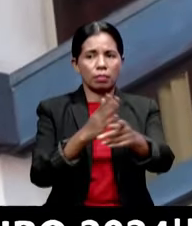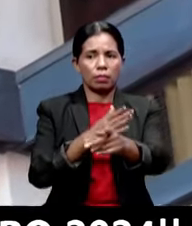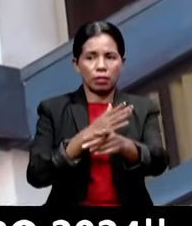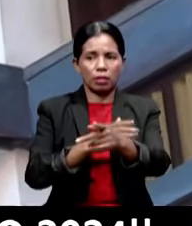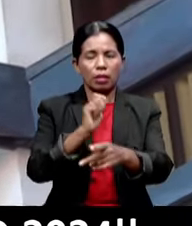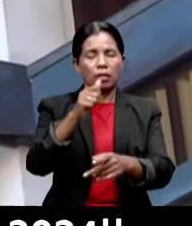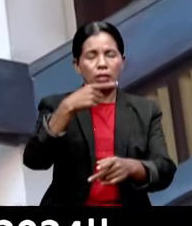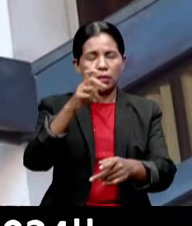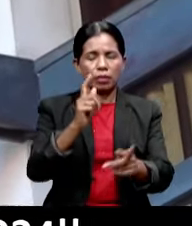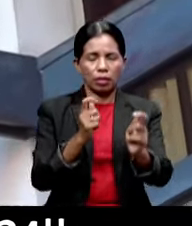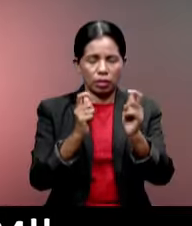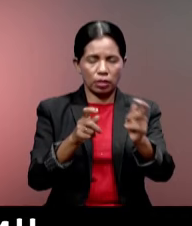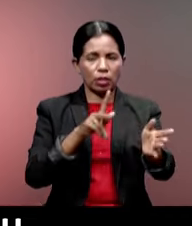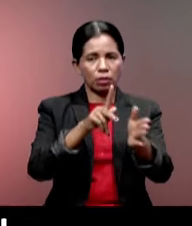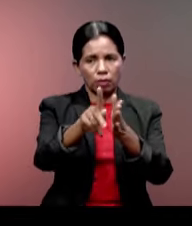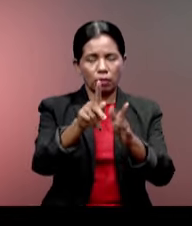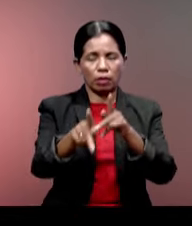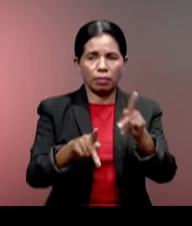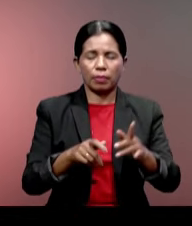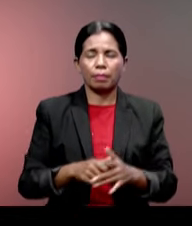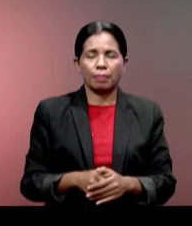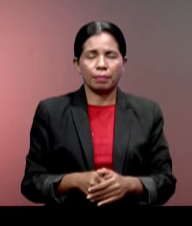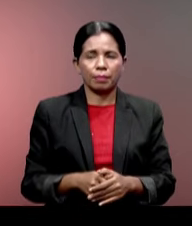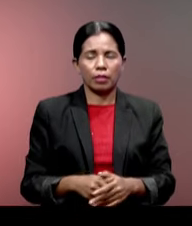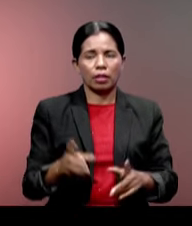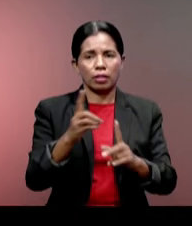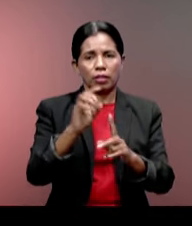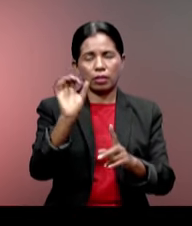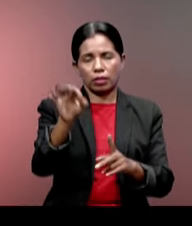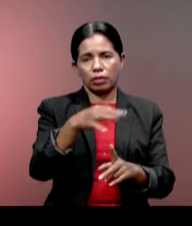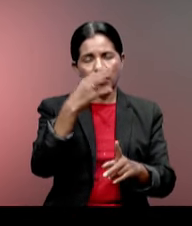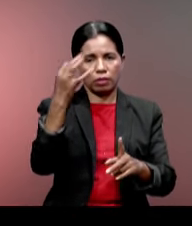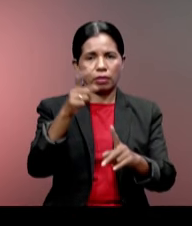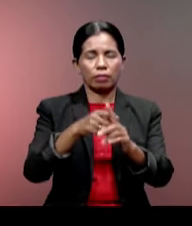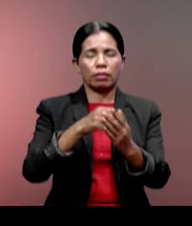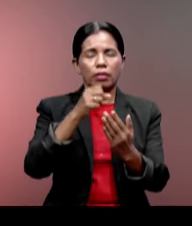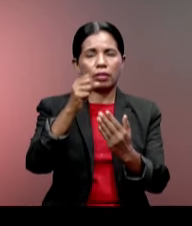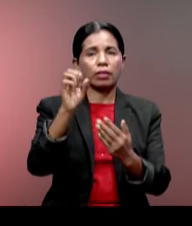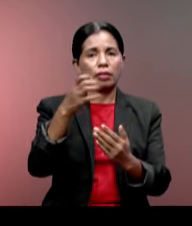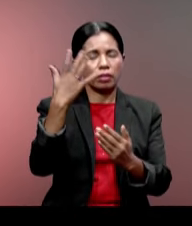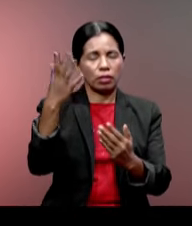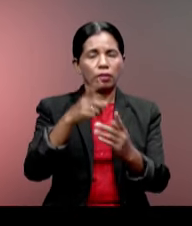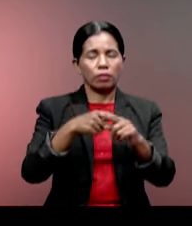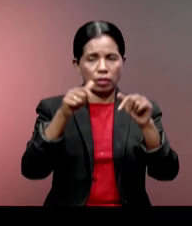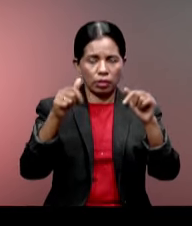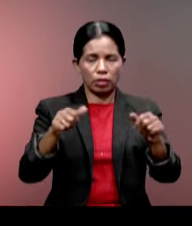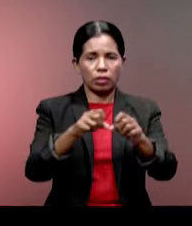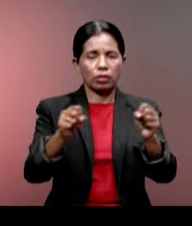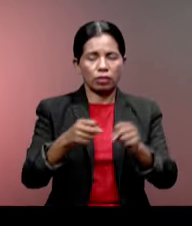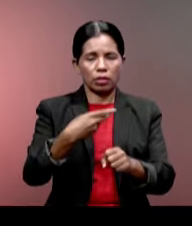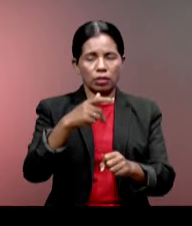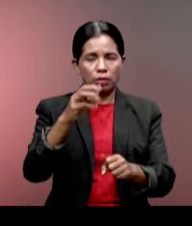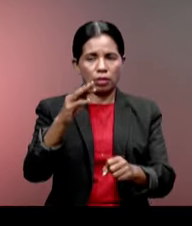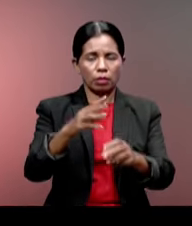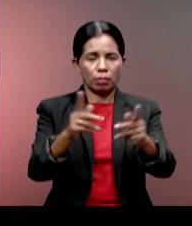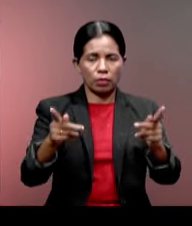ho crime tentativo homicídio tuir cronologia e a Lorenzo Sanolores em Lima fulane e a Nuno Brihati suko hatukesi